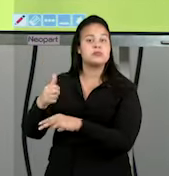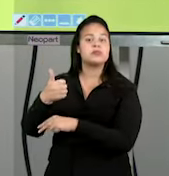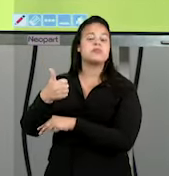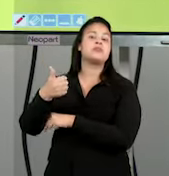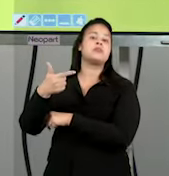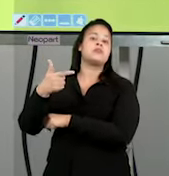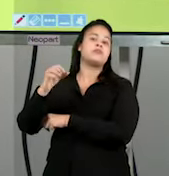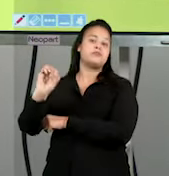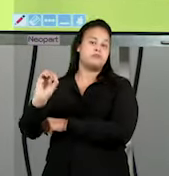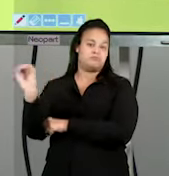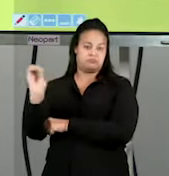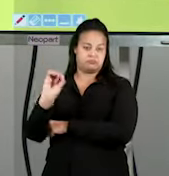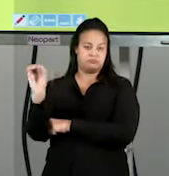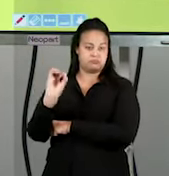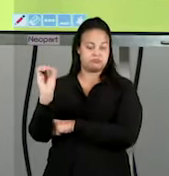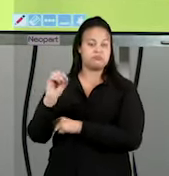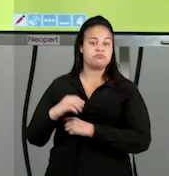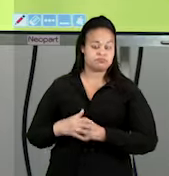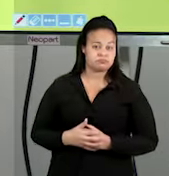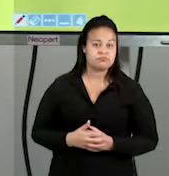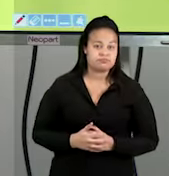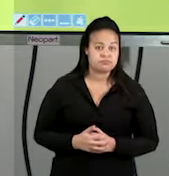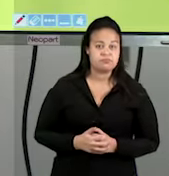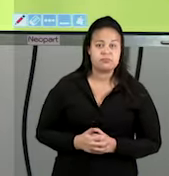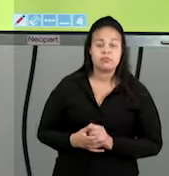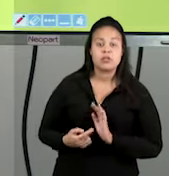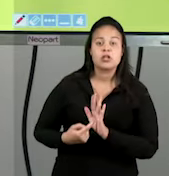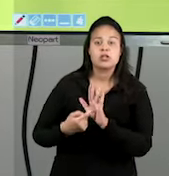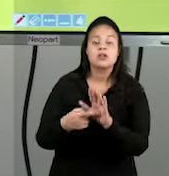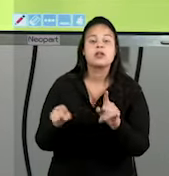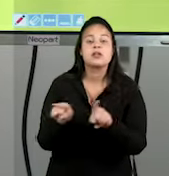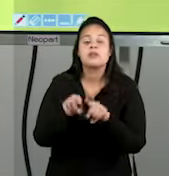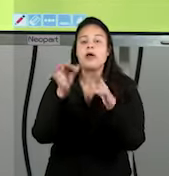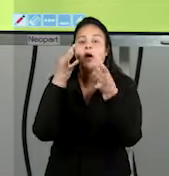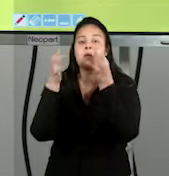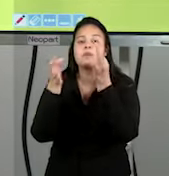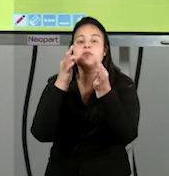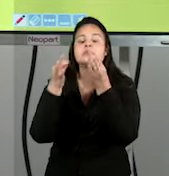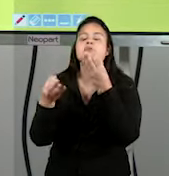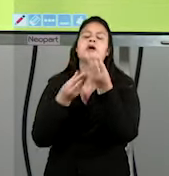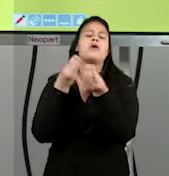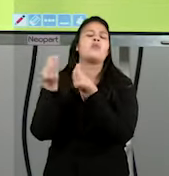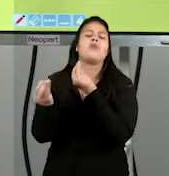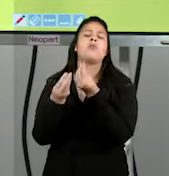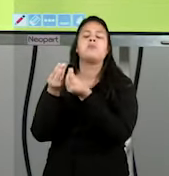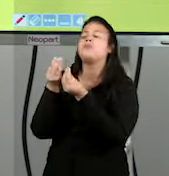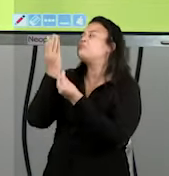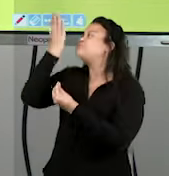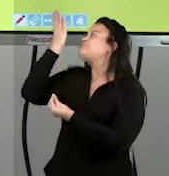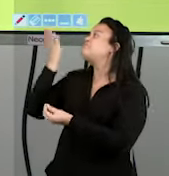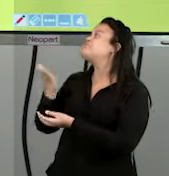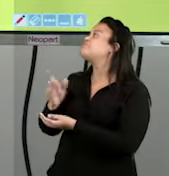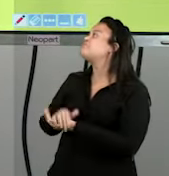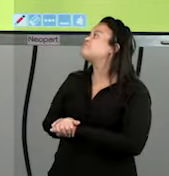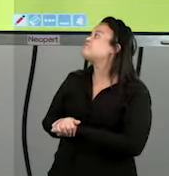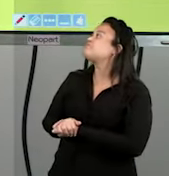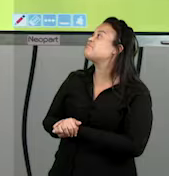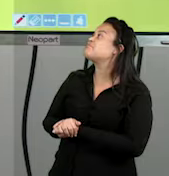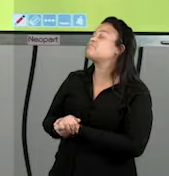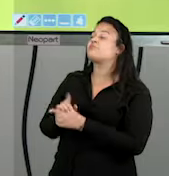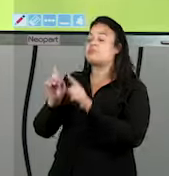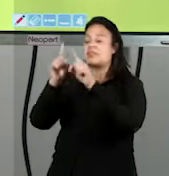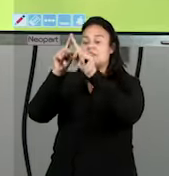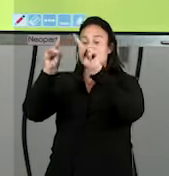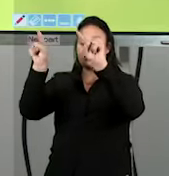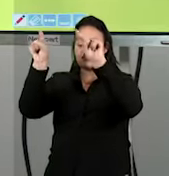graus. E aqui também eu coloquei, né, como para vocês observarem como que ficaria as